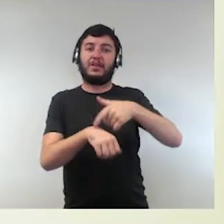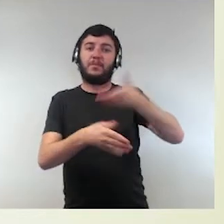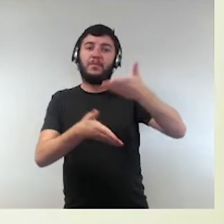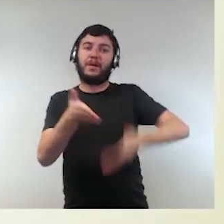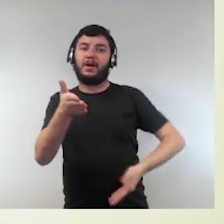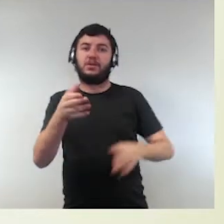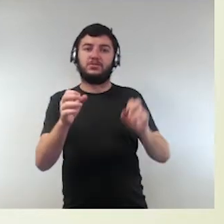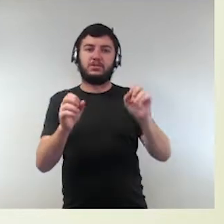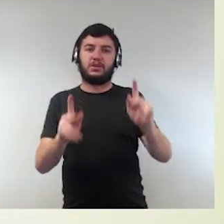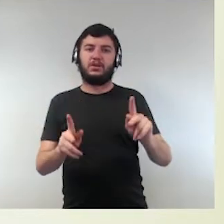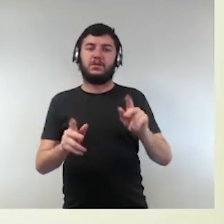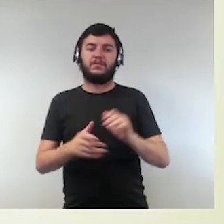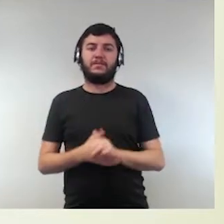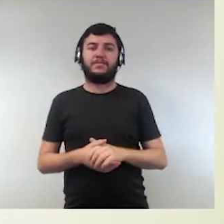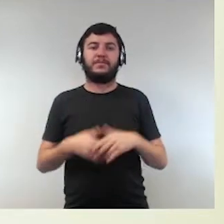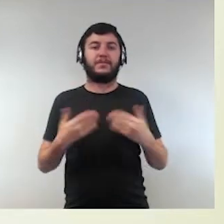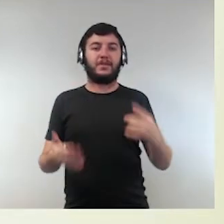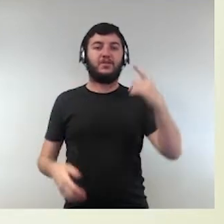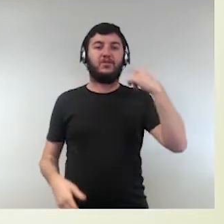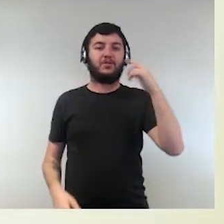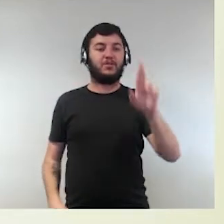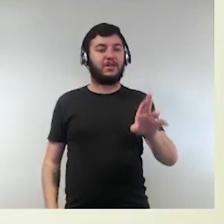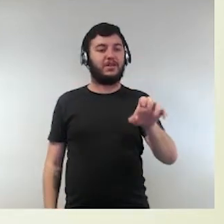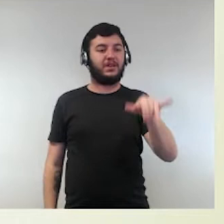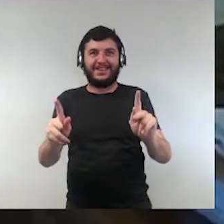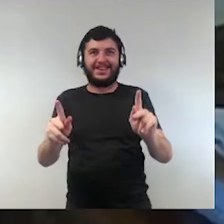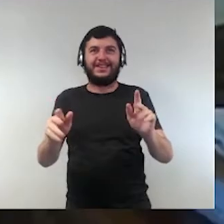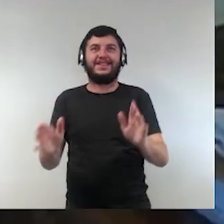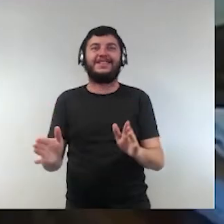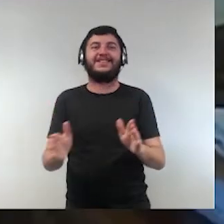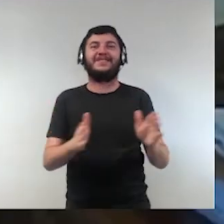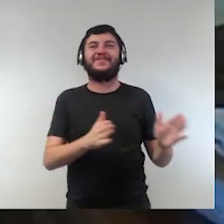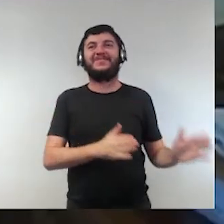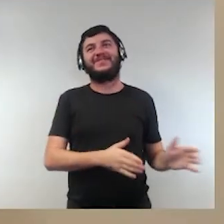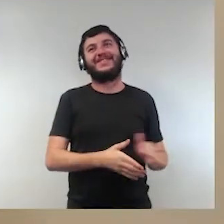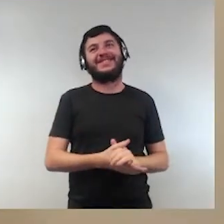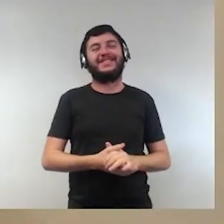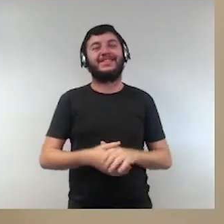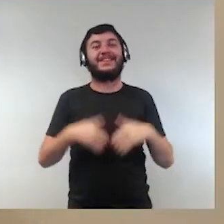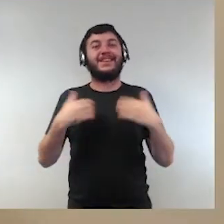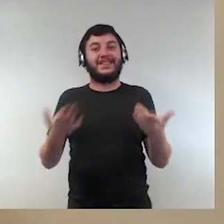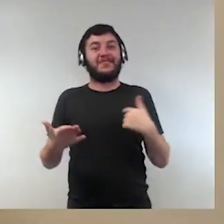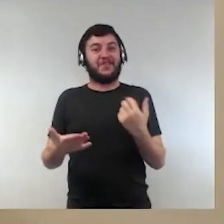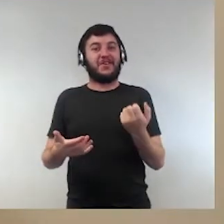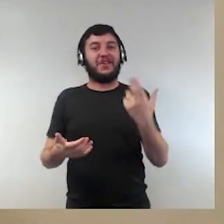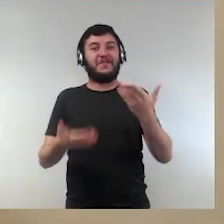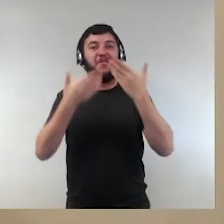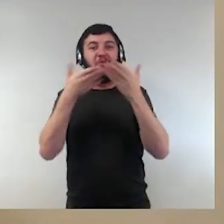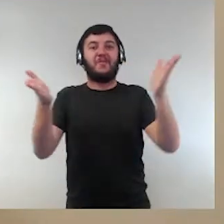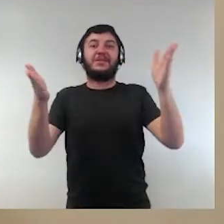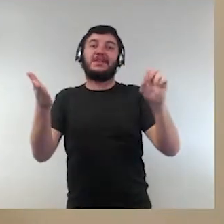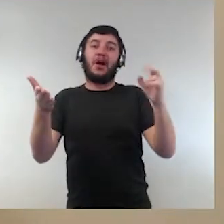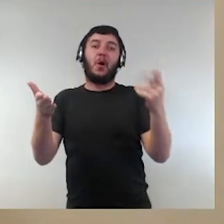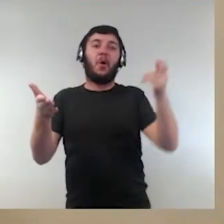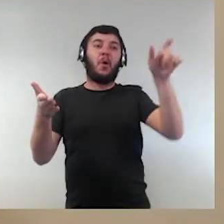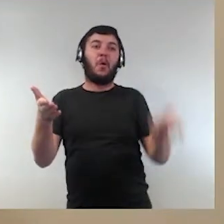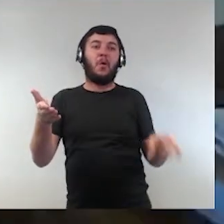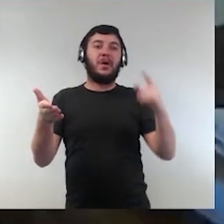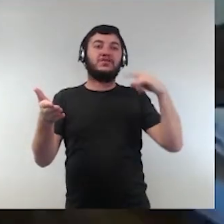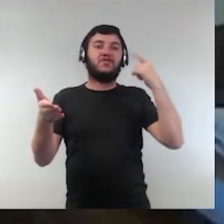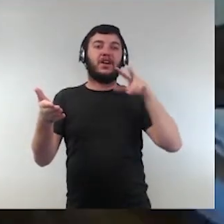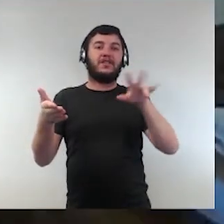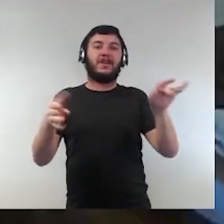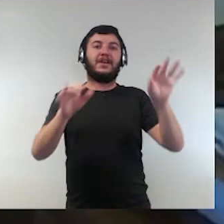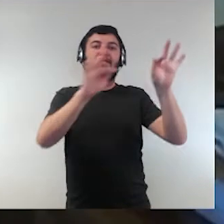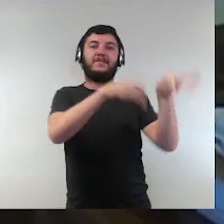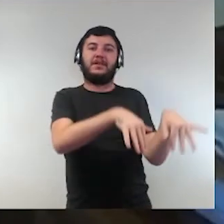do painel. Doutor Reinaldo, o senhor está com a palavra. Então, eu posso começar ou o colega vai terminar dele? Não, pode